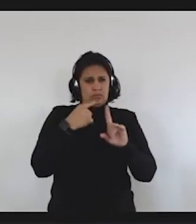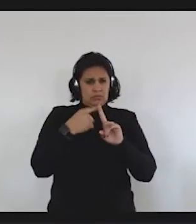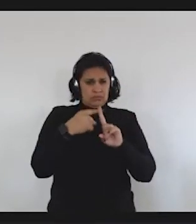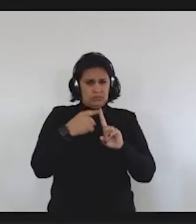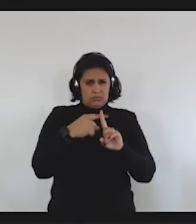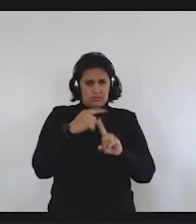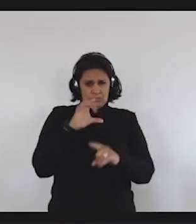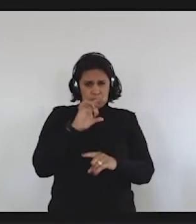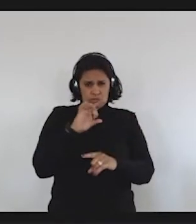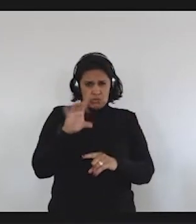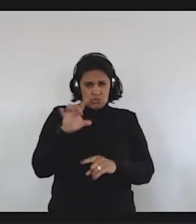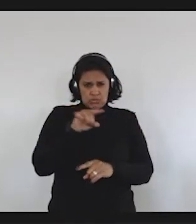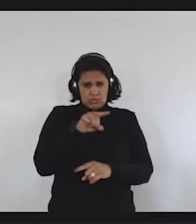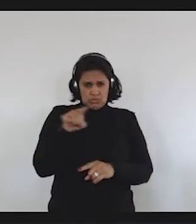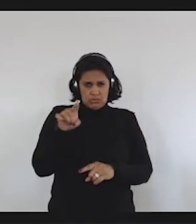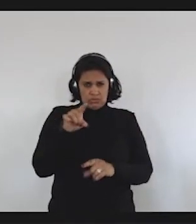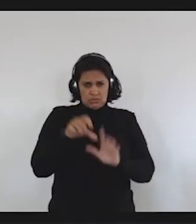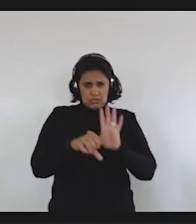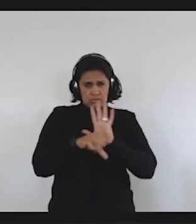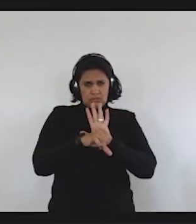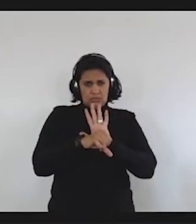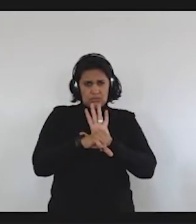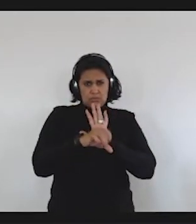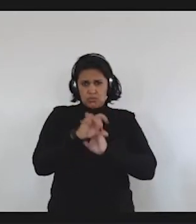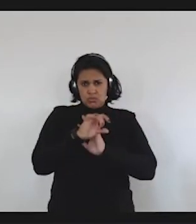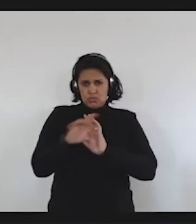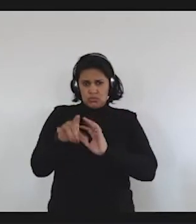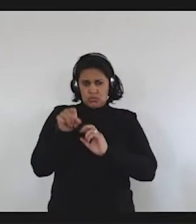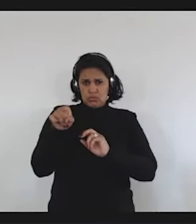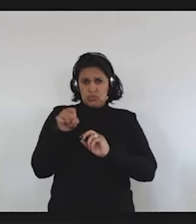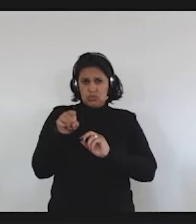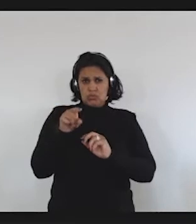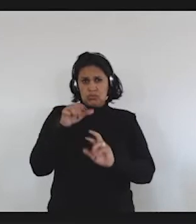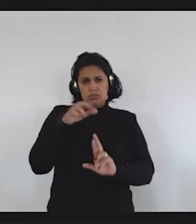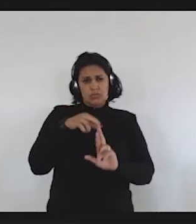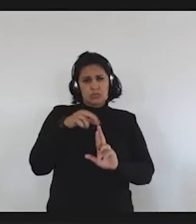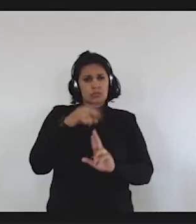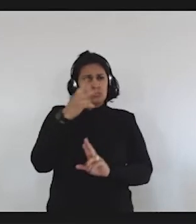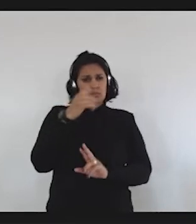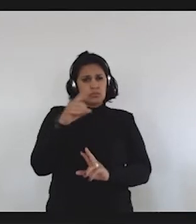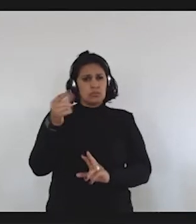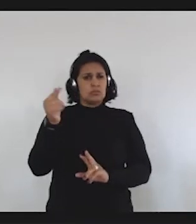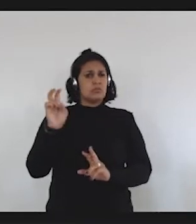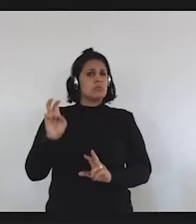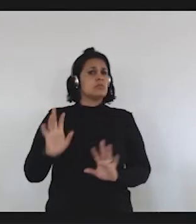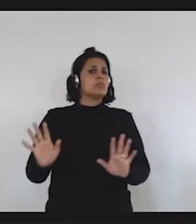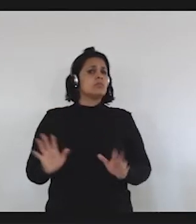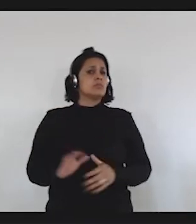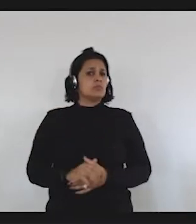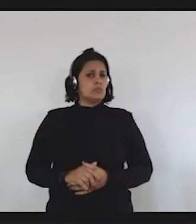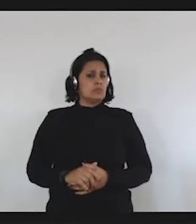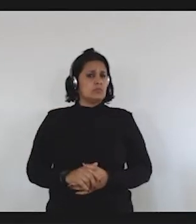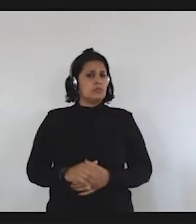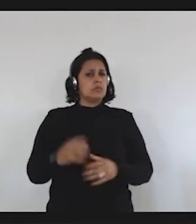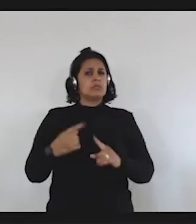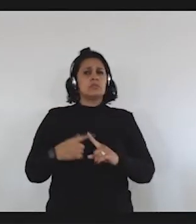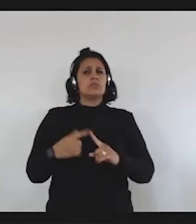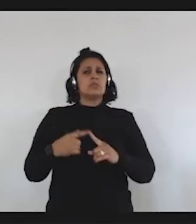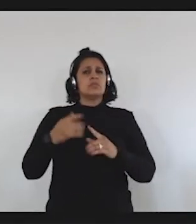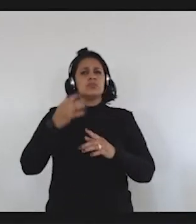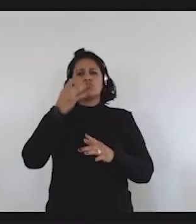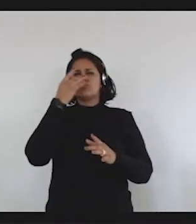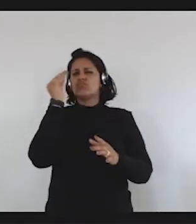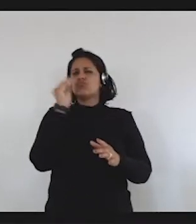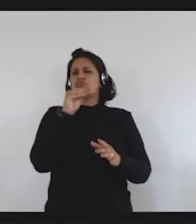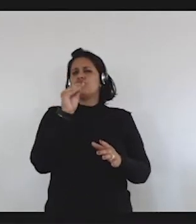a criminalização dos incisos de 2 a 5? Por que nós ignoramos, por que nós